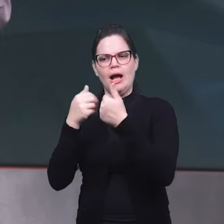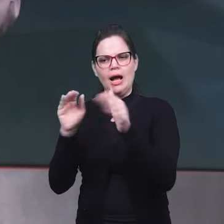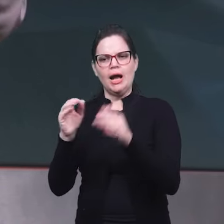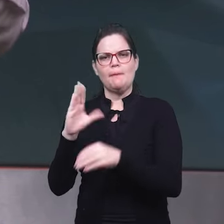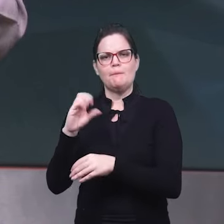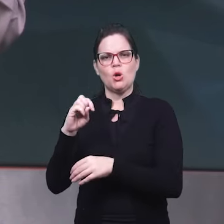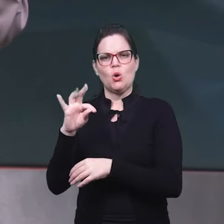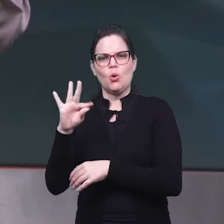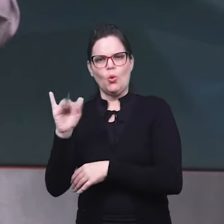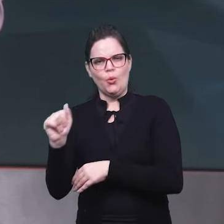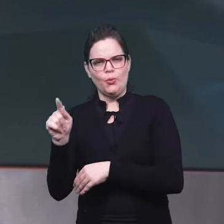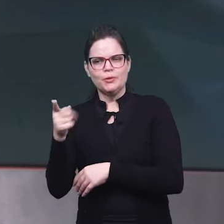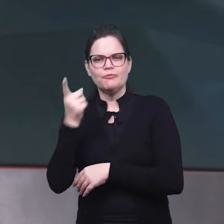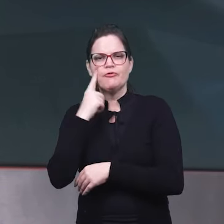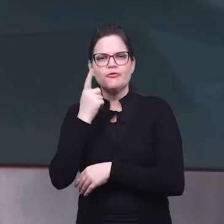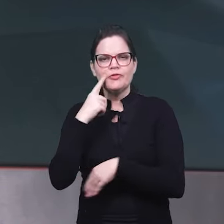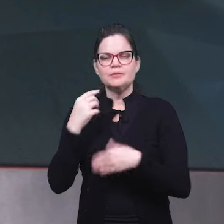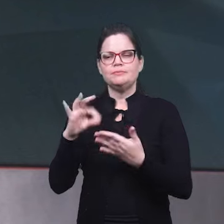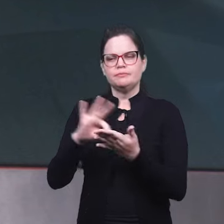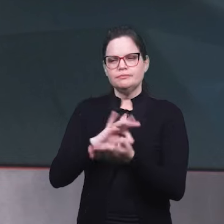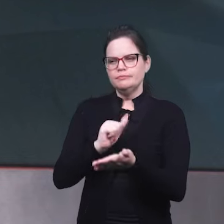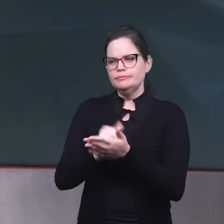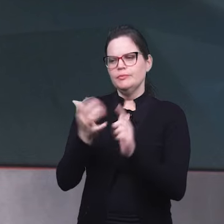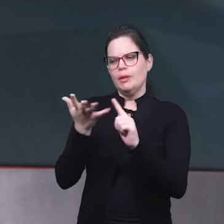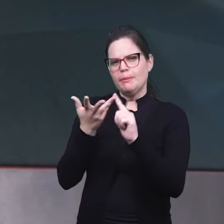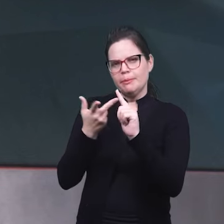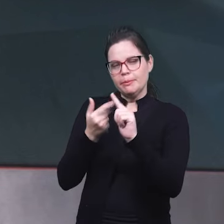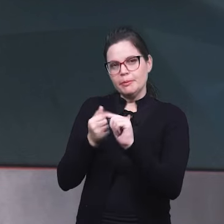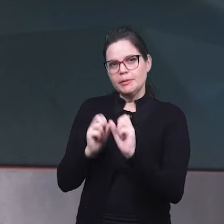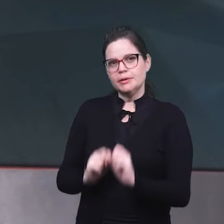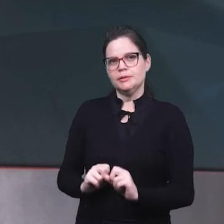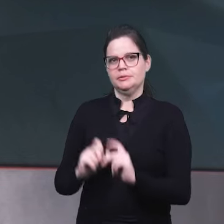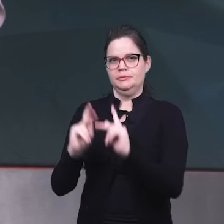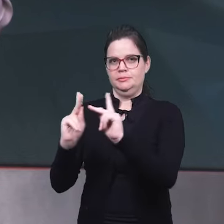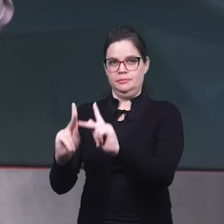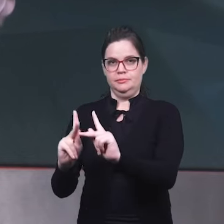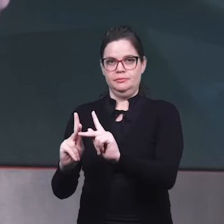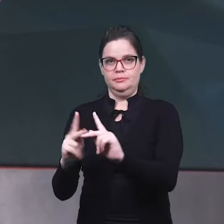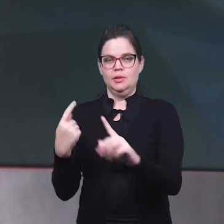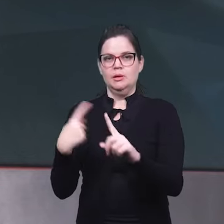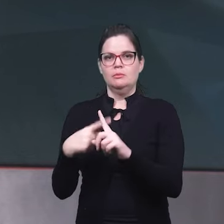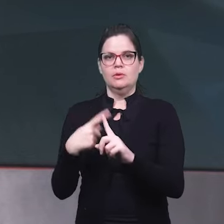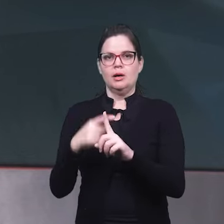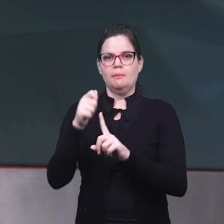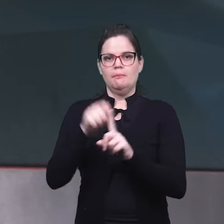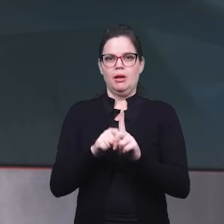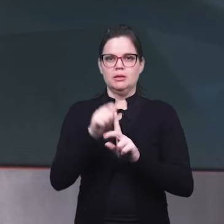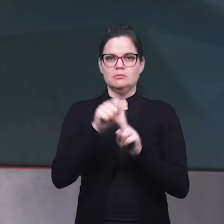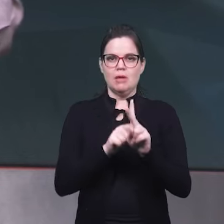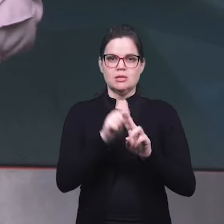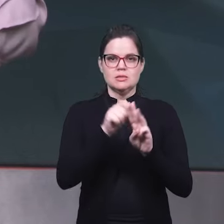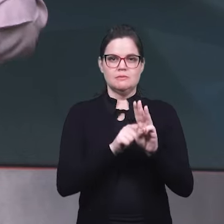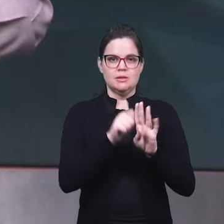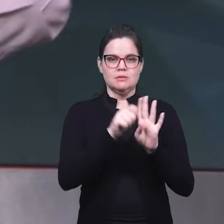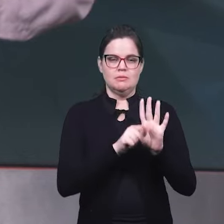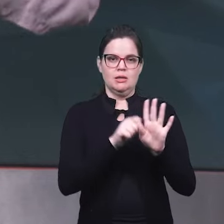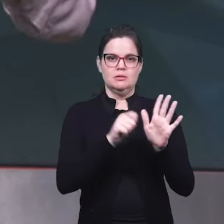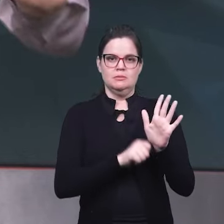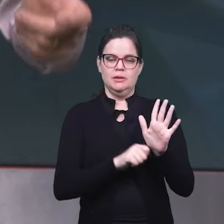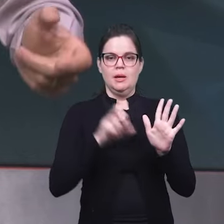conta lá e faz seu cadastro. Por quê? A cada mês você pode